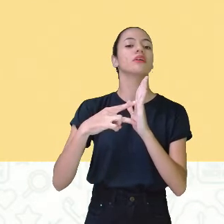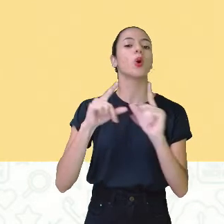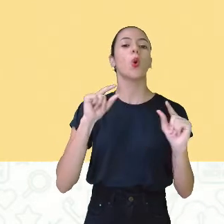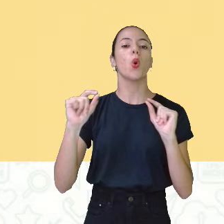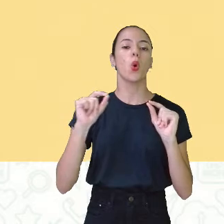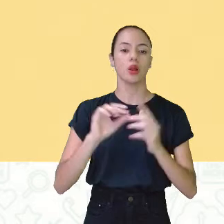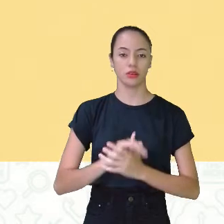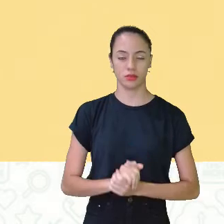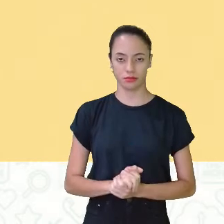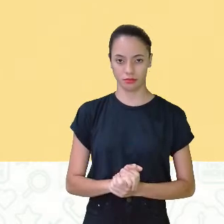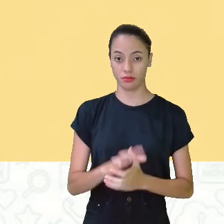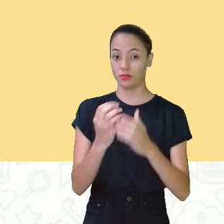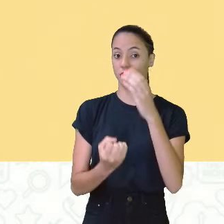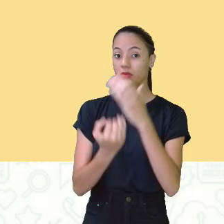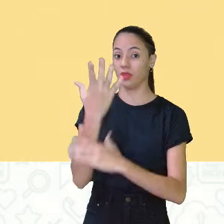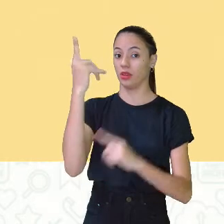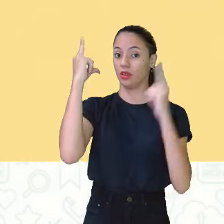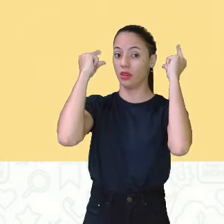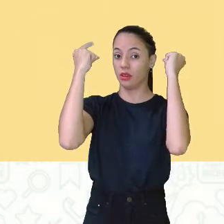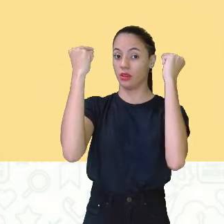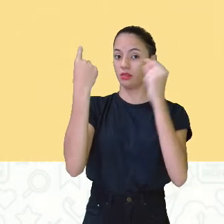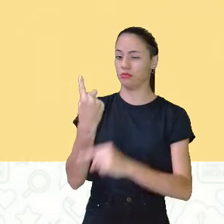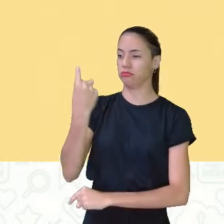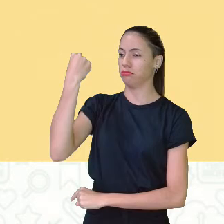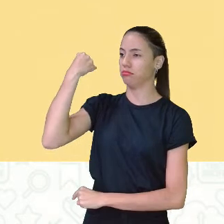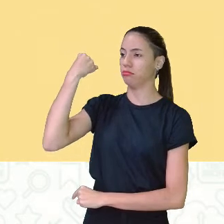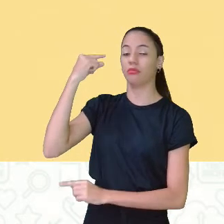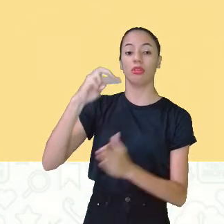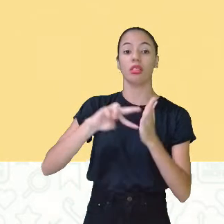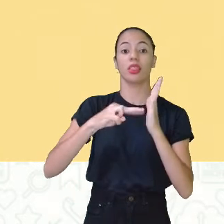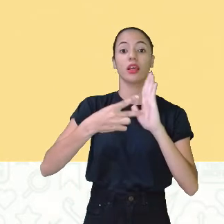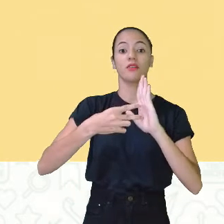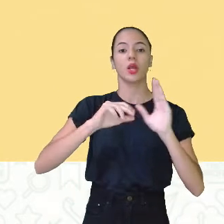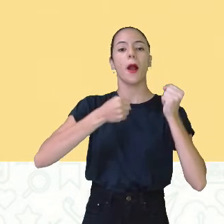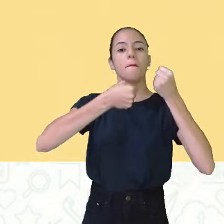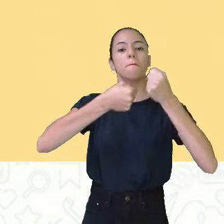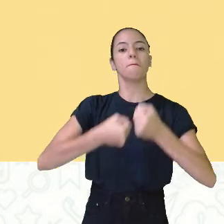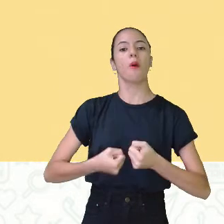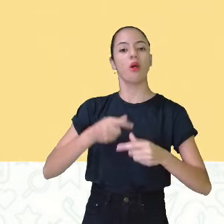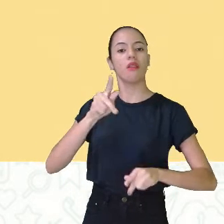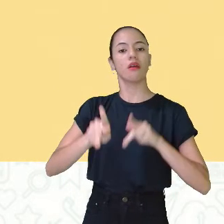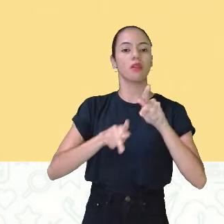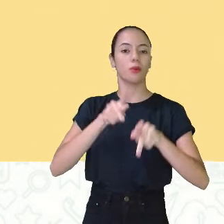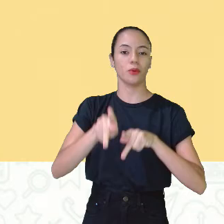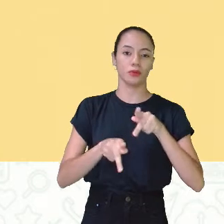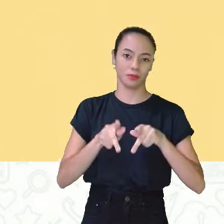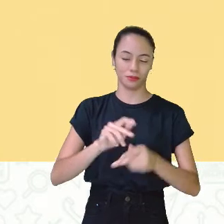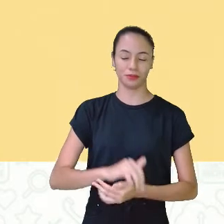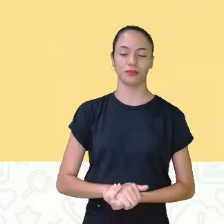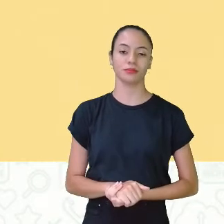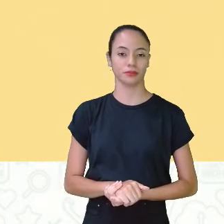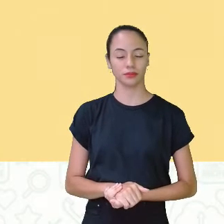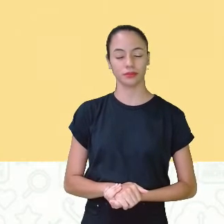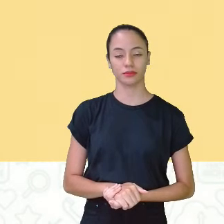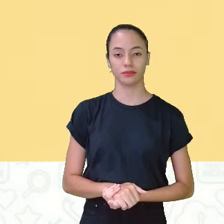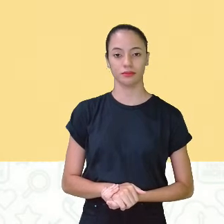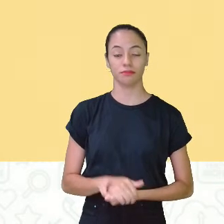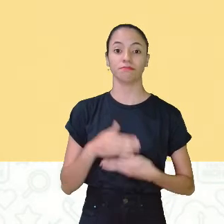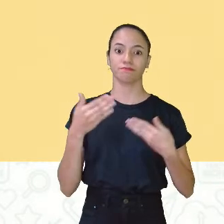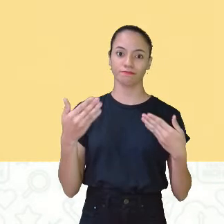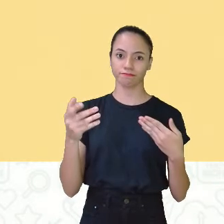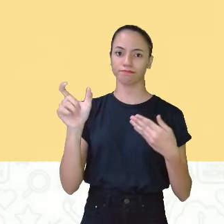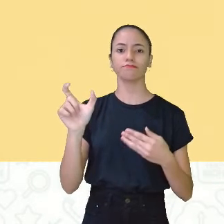ó, surgiu na Grécia Antiga e quer dizer poder do povo, né? Então, vem aí